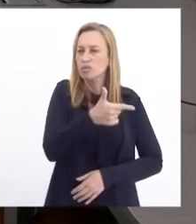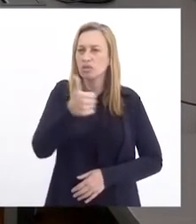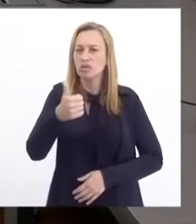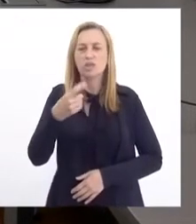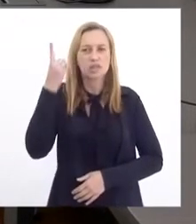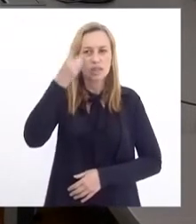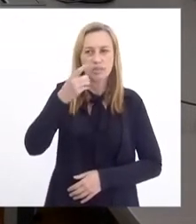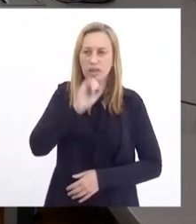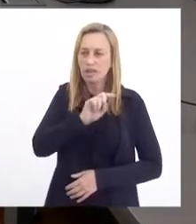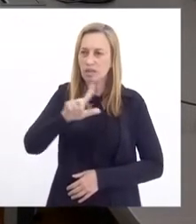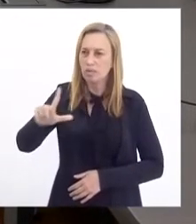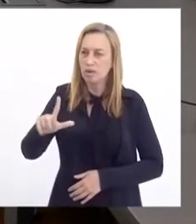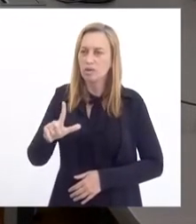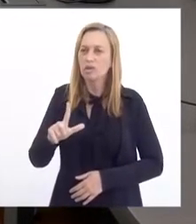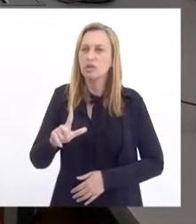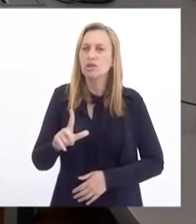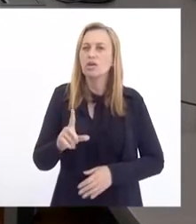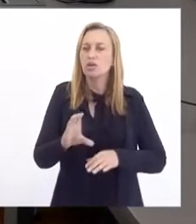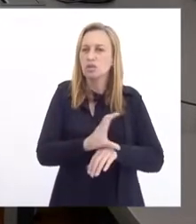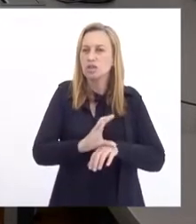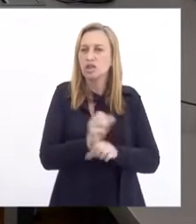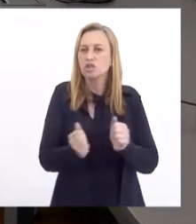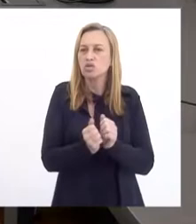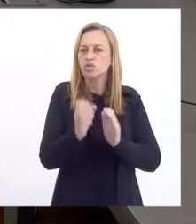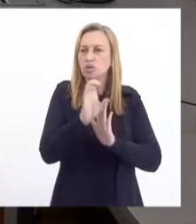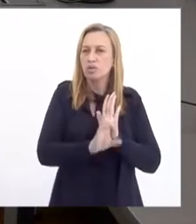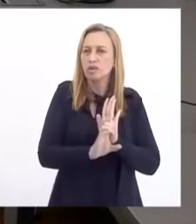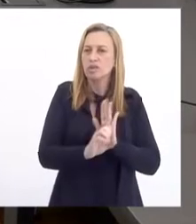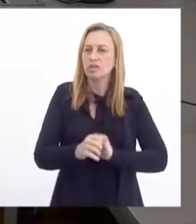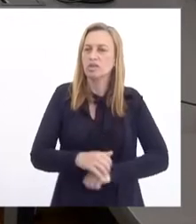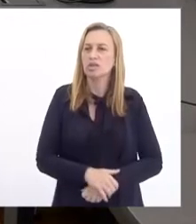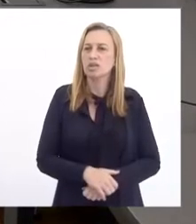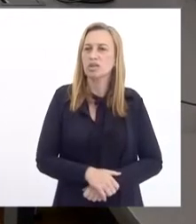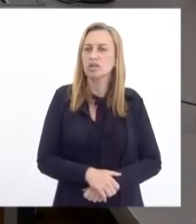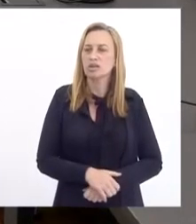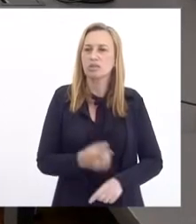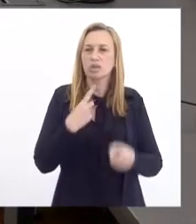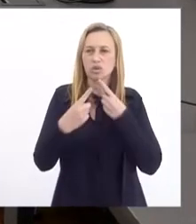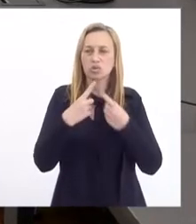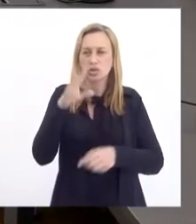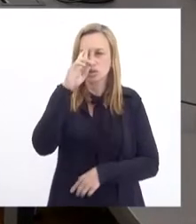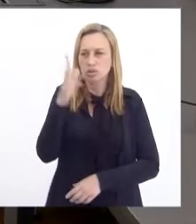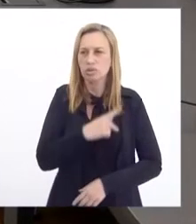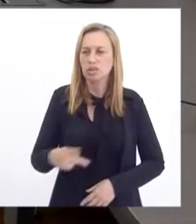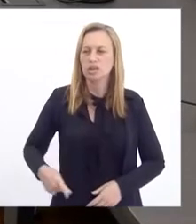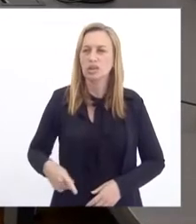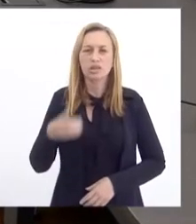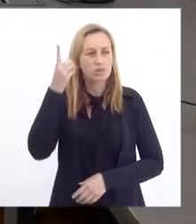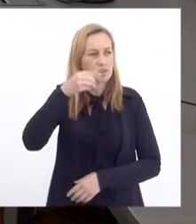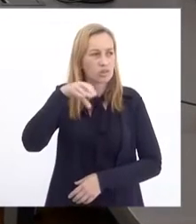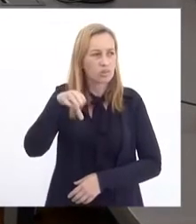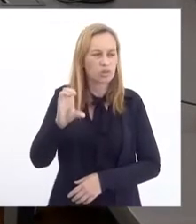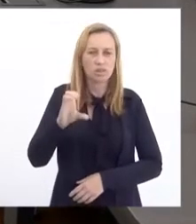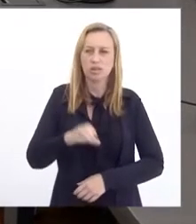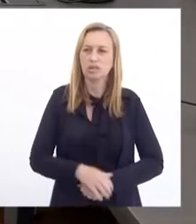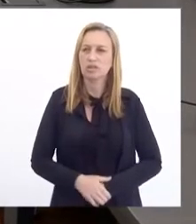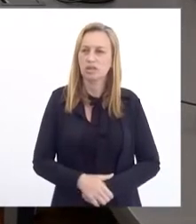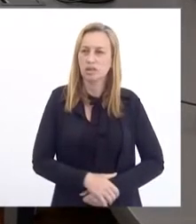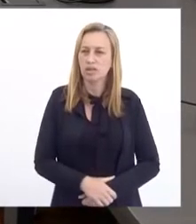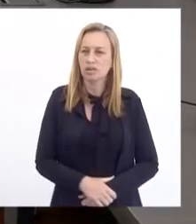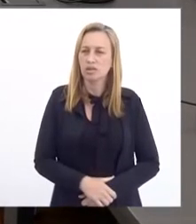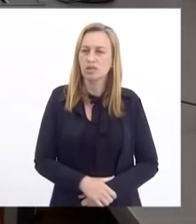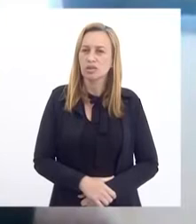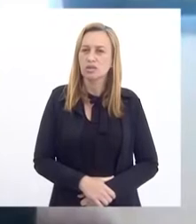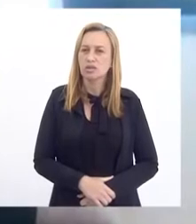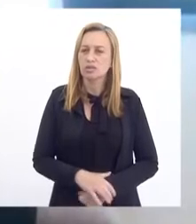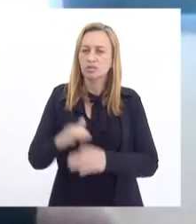Daniel Librelon, parecer pela constitucionalidade com emendas. Para discutir, presidente. Em discussão, deputado Carlos Mink.